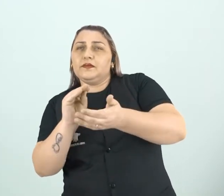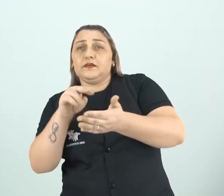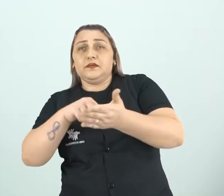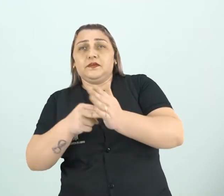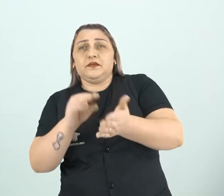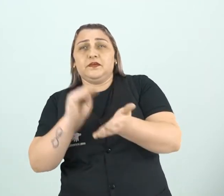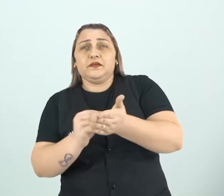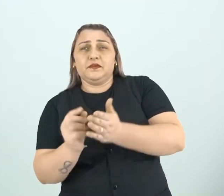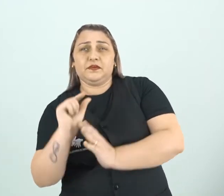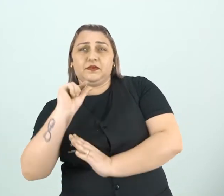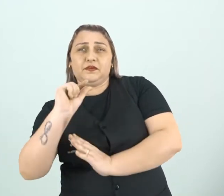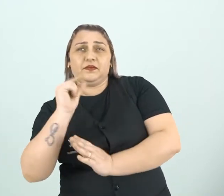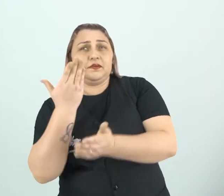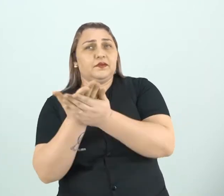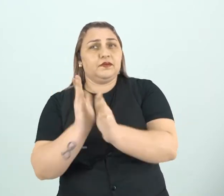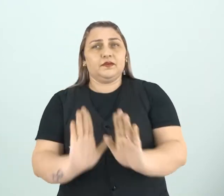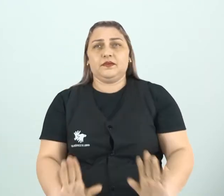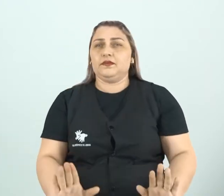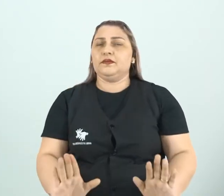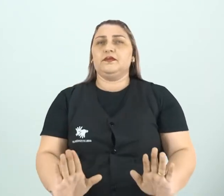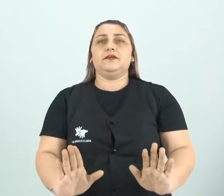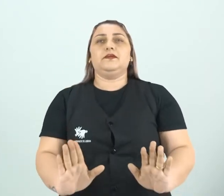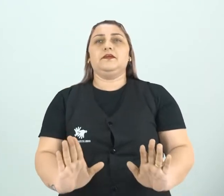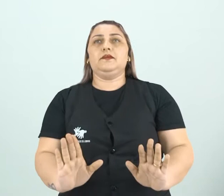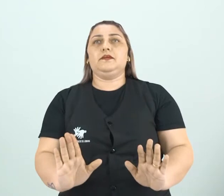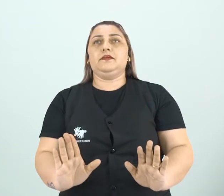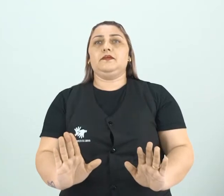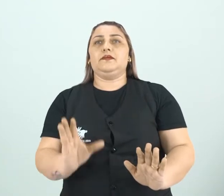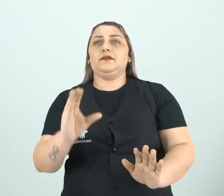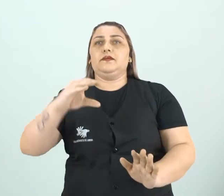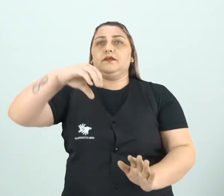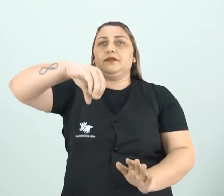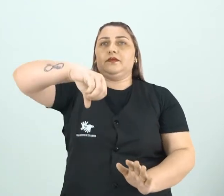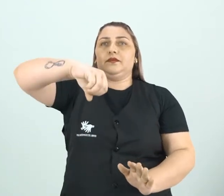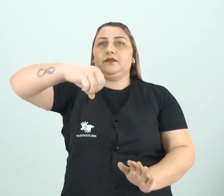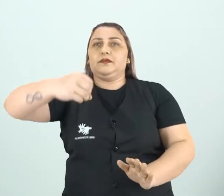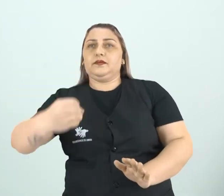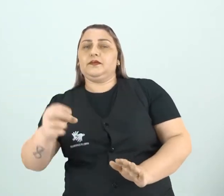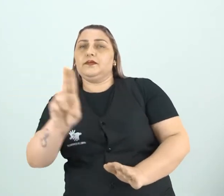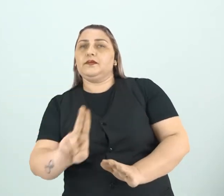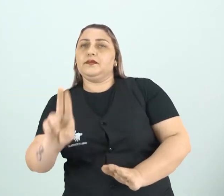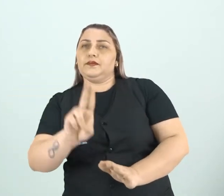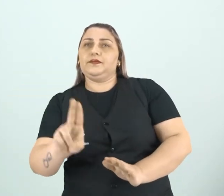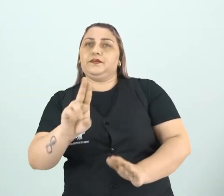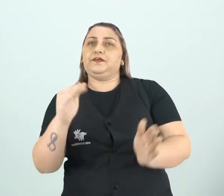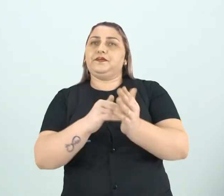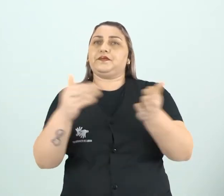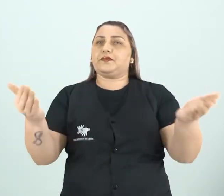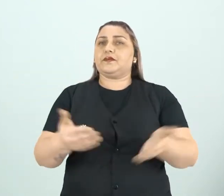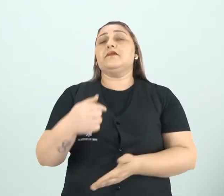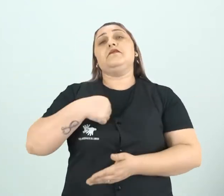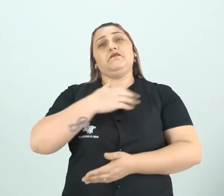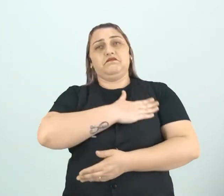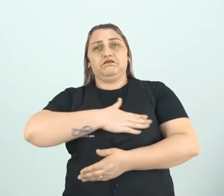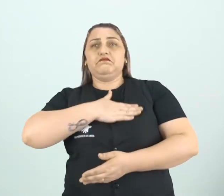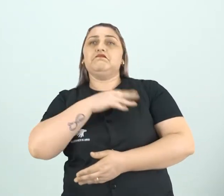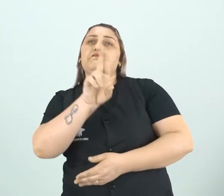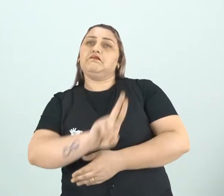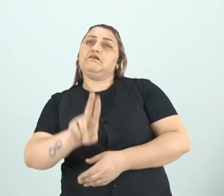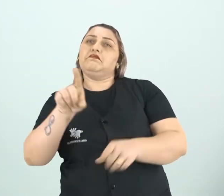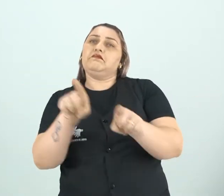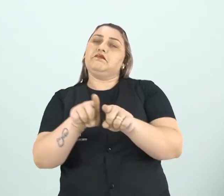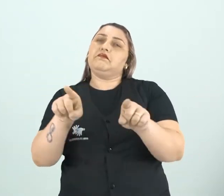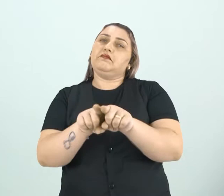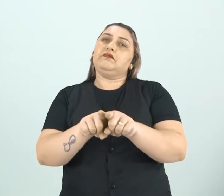tempo, né? Então, a ampulheta ainda é usada hoje. E eu gosto muito de usar a ampulheta também para